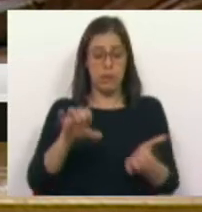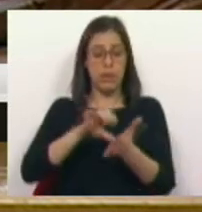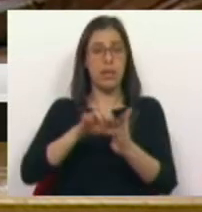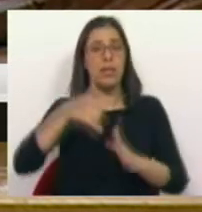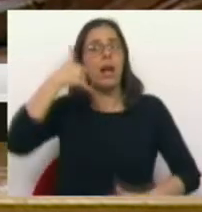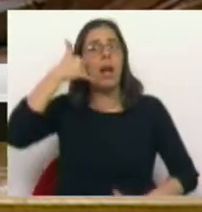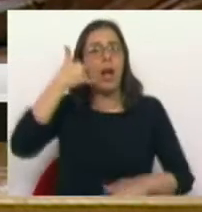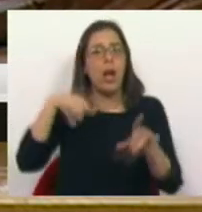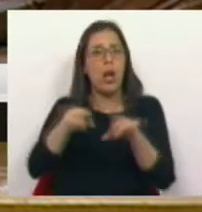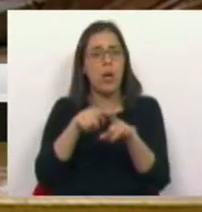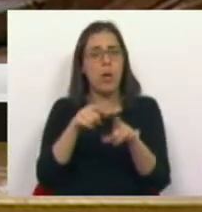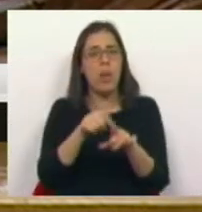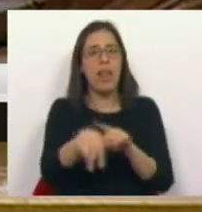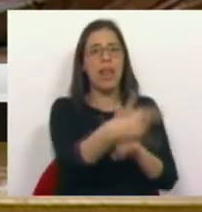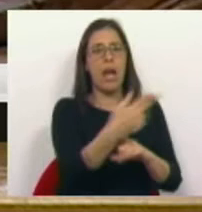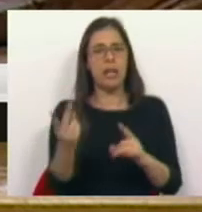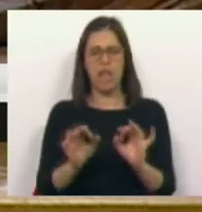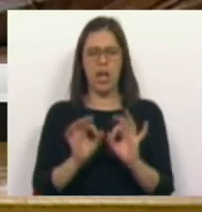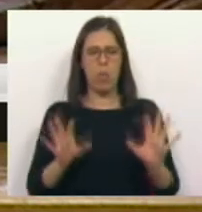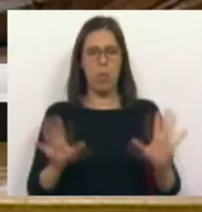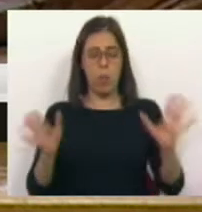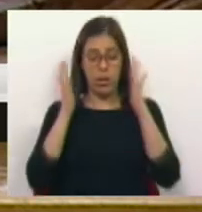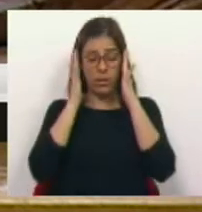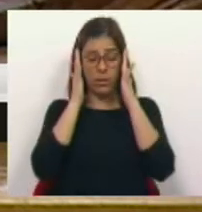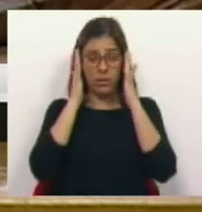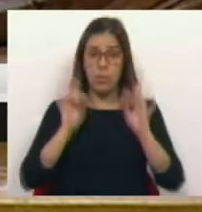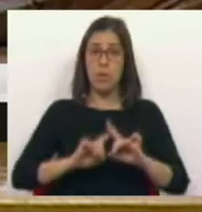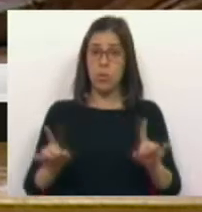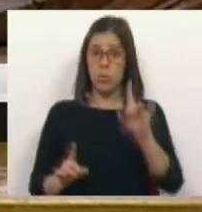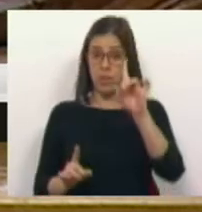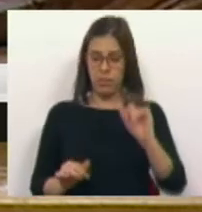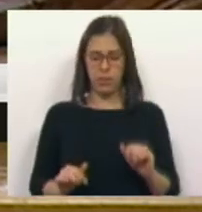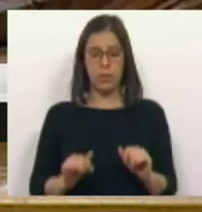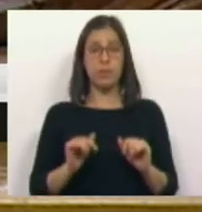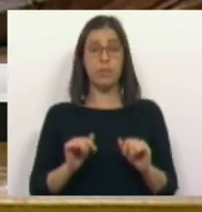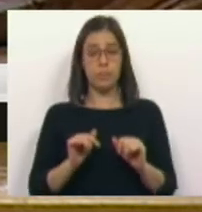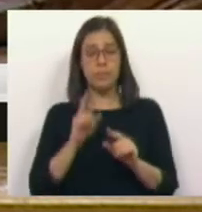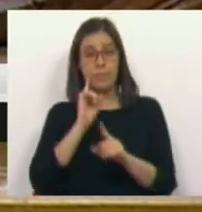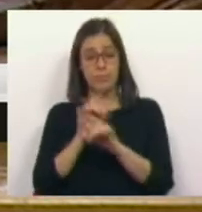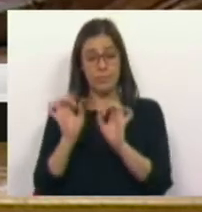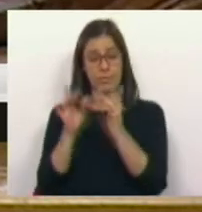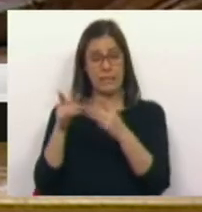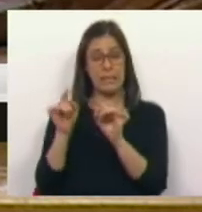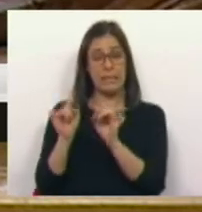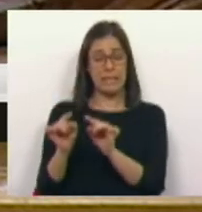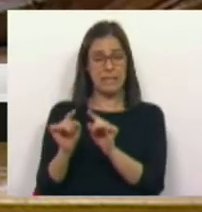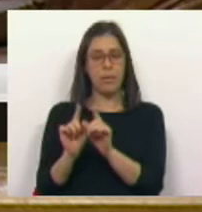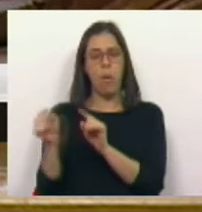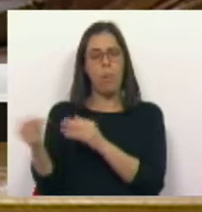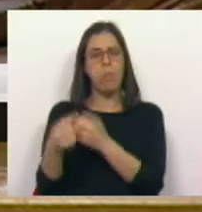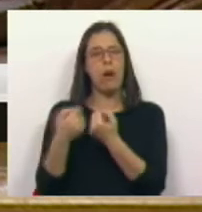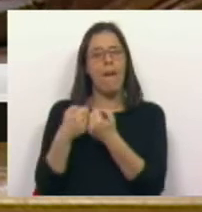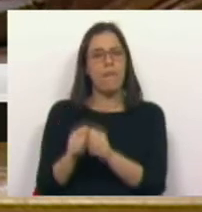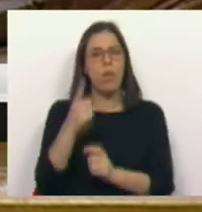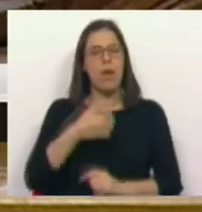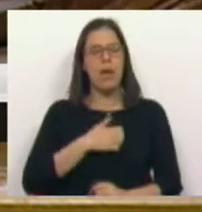central telefónica que funciona para os táxis. Com uma grande diferença, é que atrás da dita plataforma eletrónica esconde-se